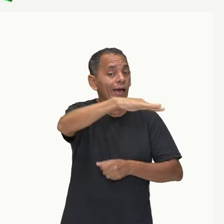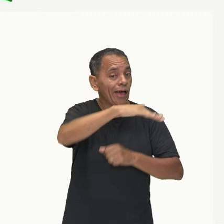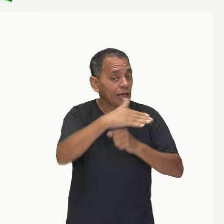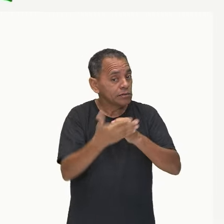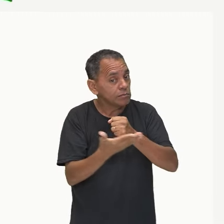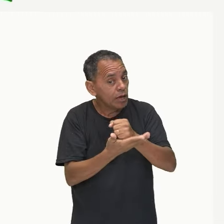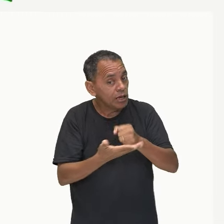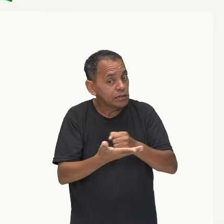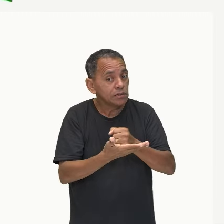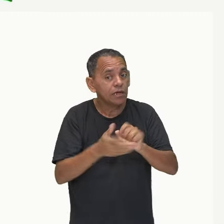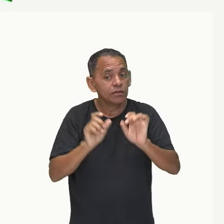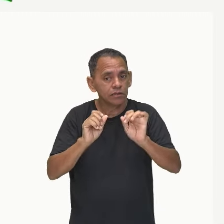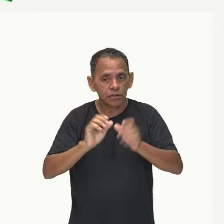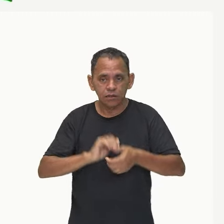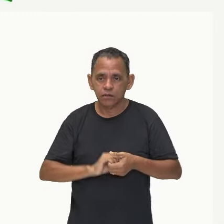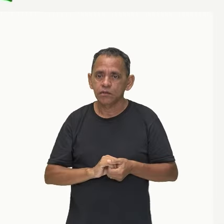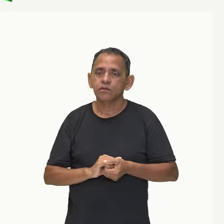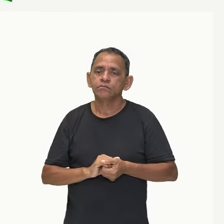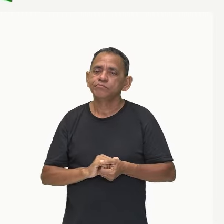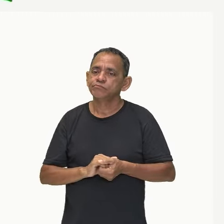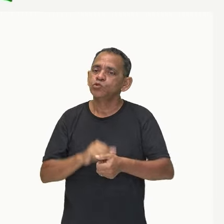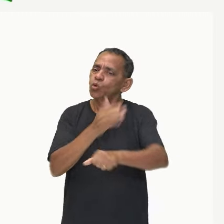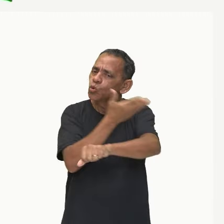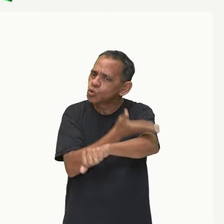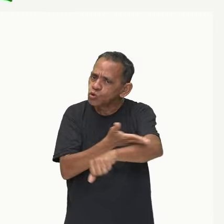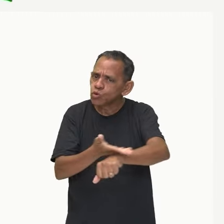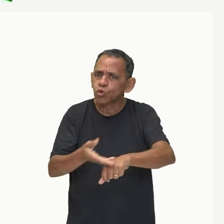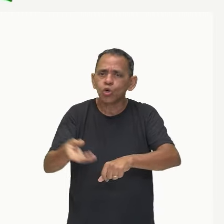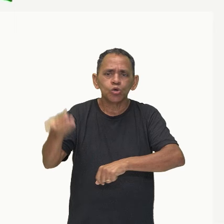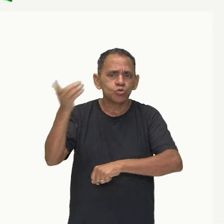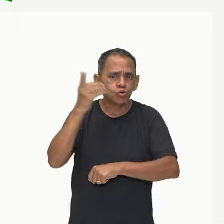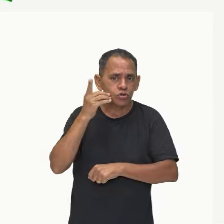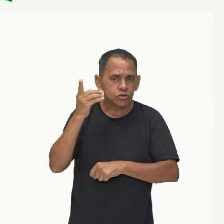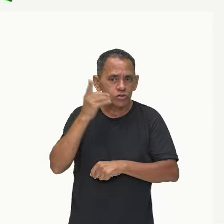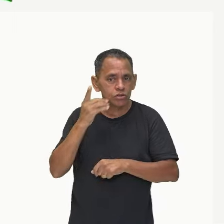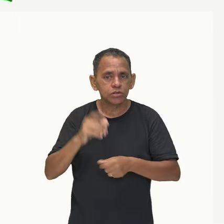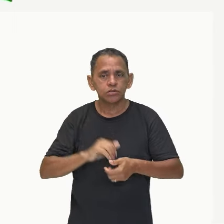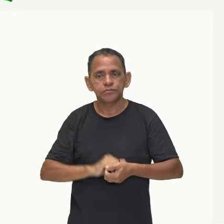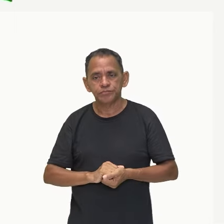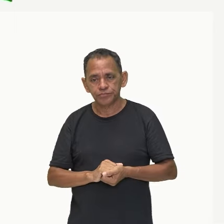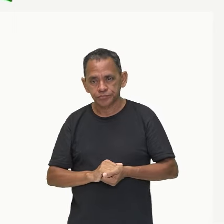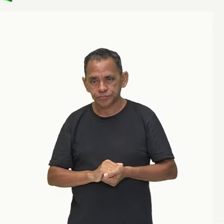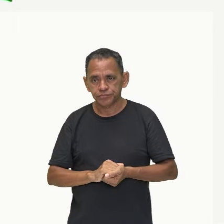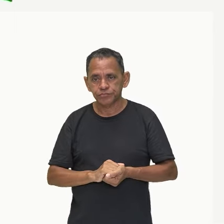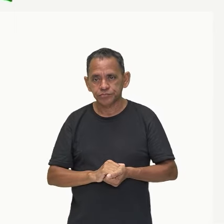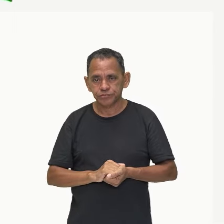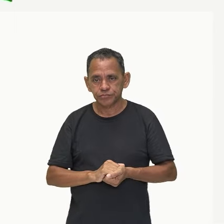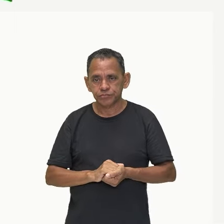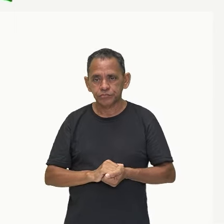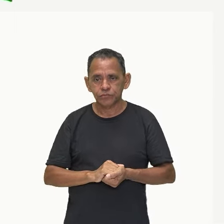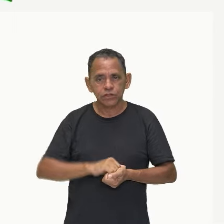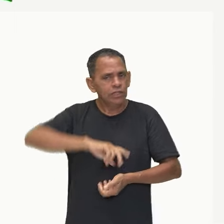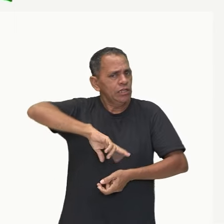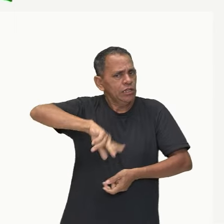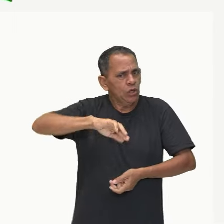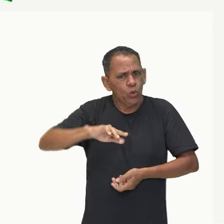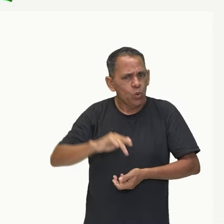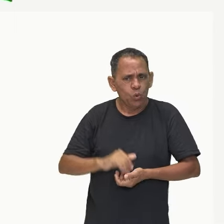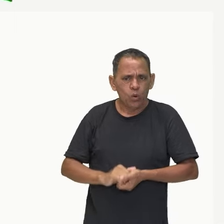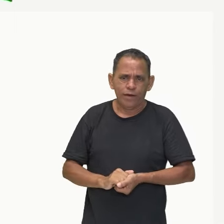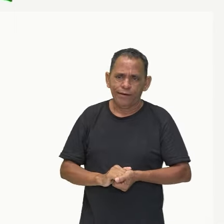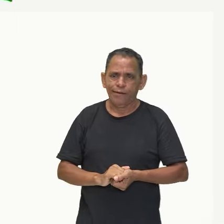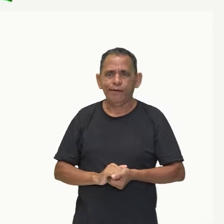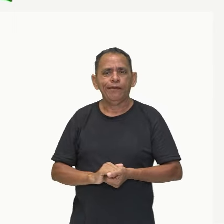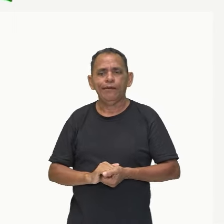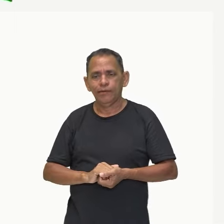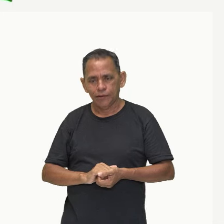ele é baseado no hábito. Ou seja, ele não é fruto de uma grande